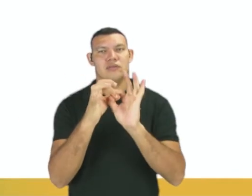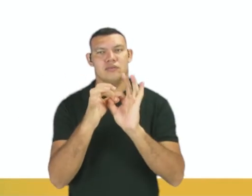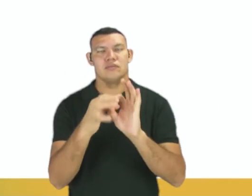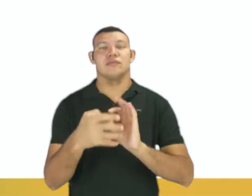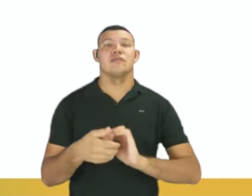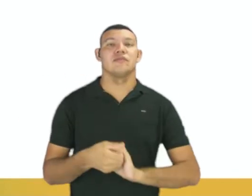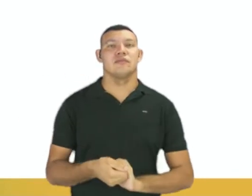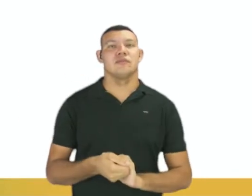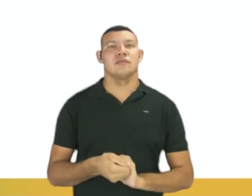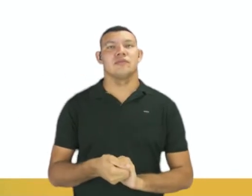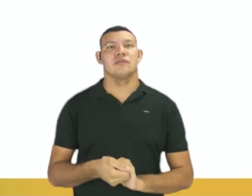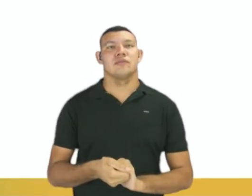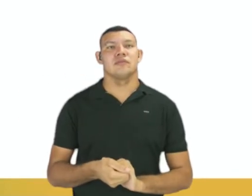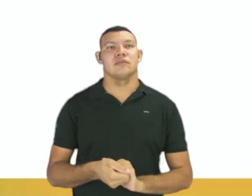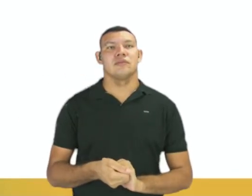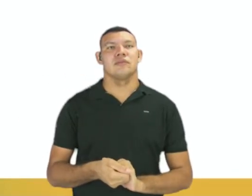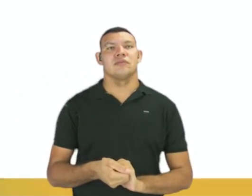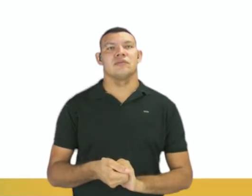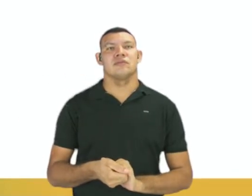é